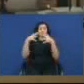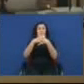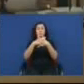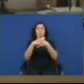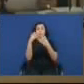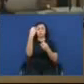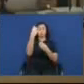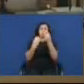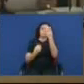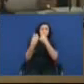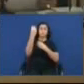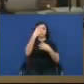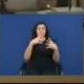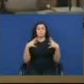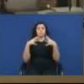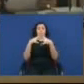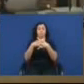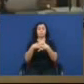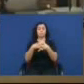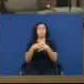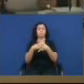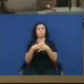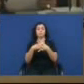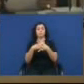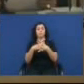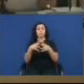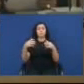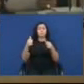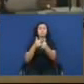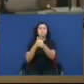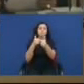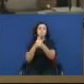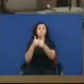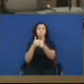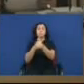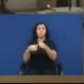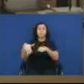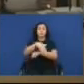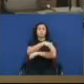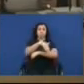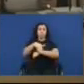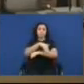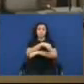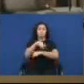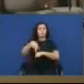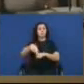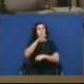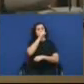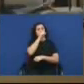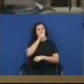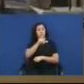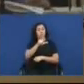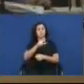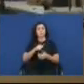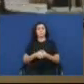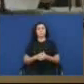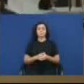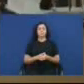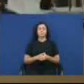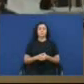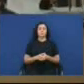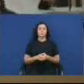com sinais luminosos do semáforo nas proximidades deste, no município de Limeira e da